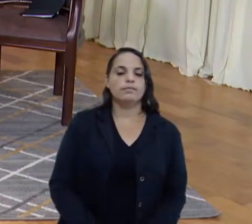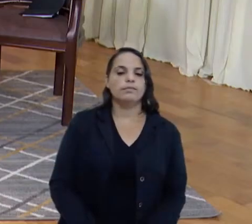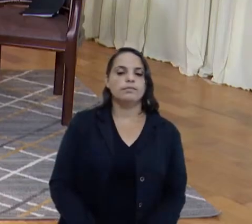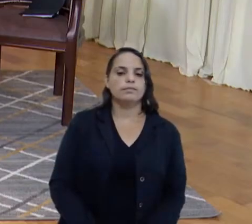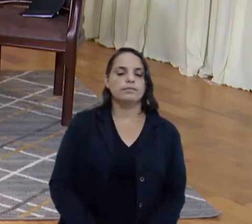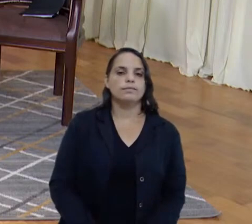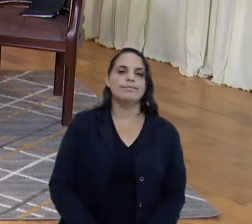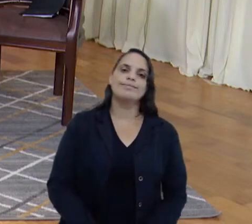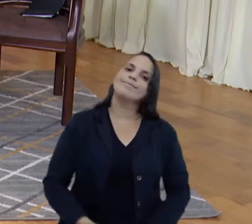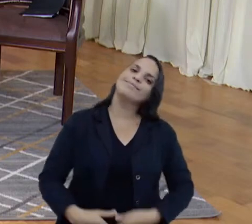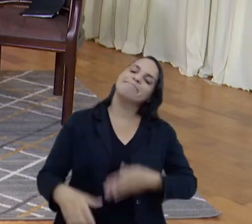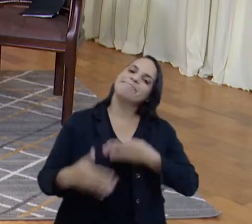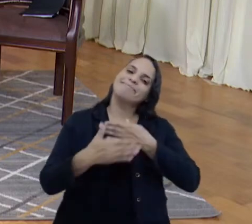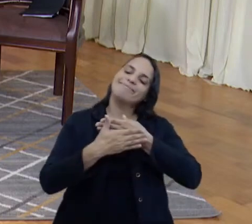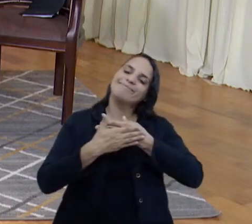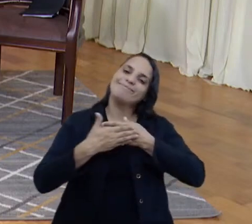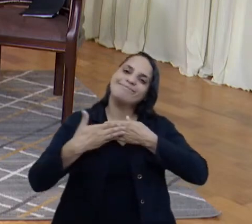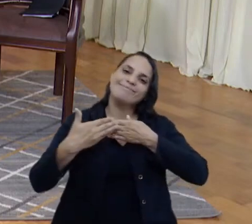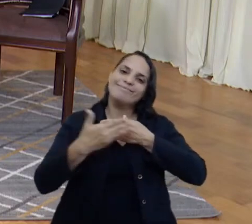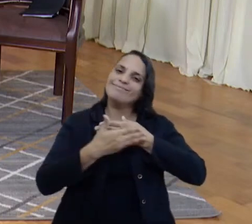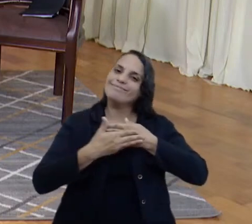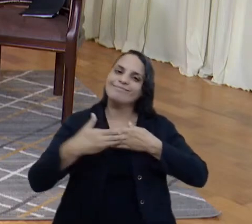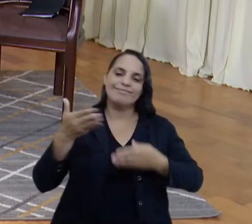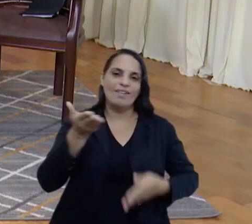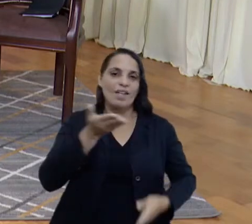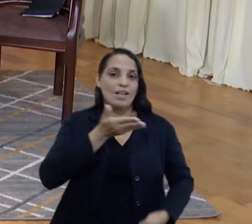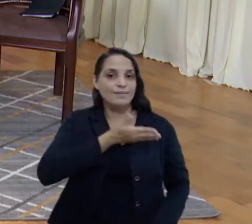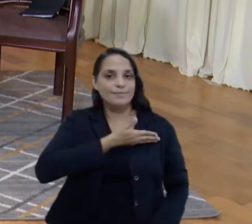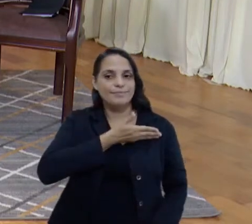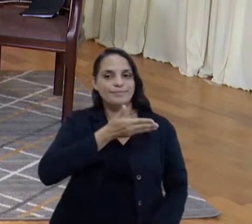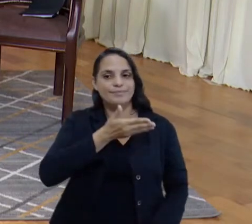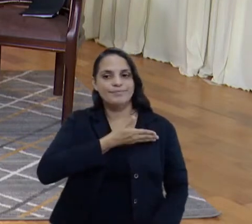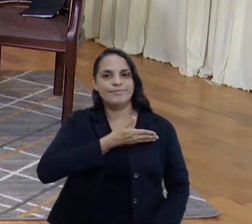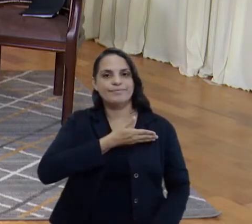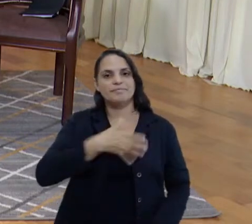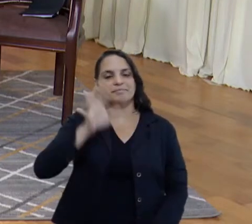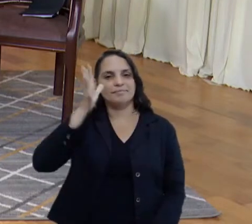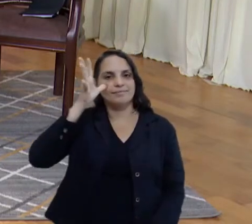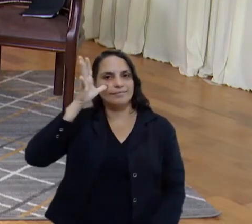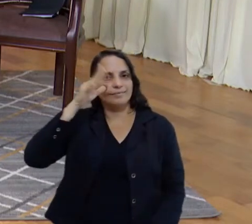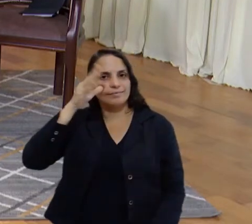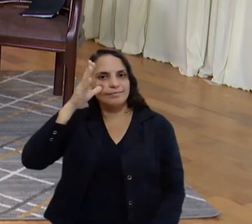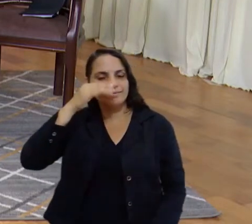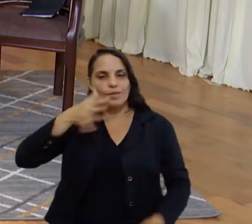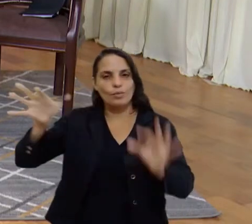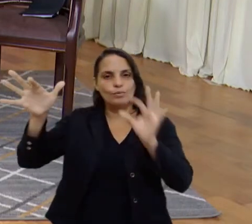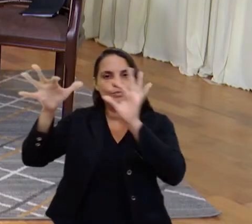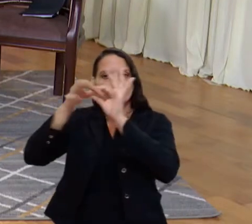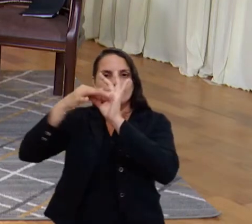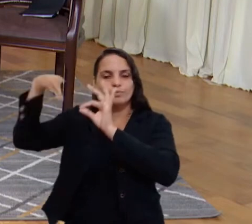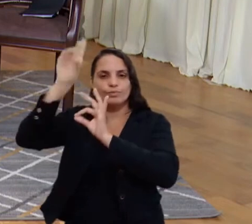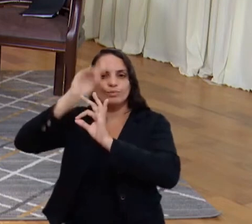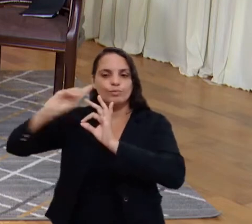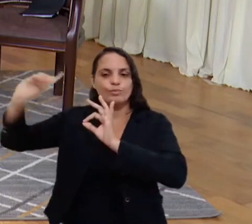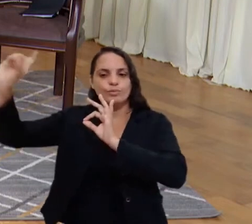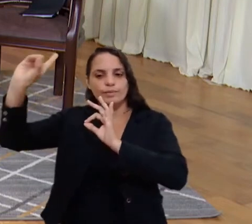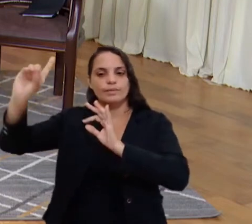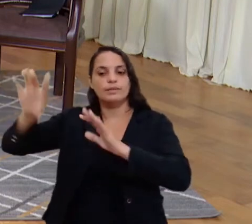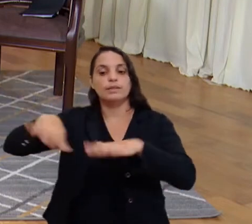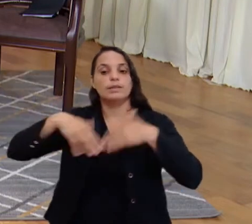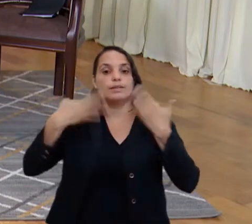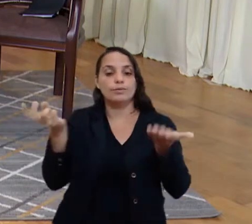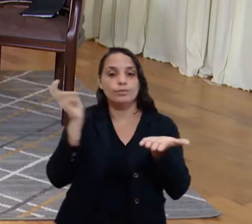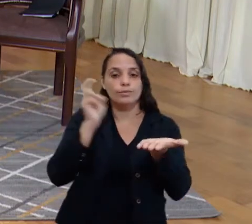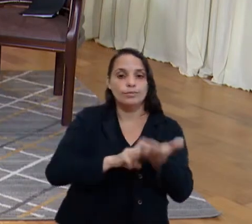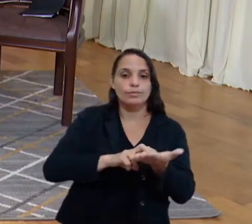Queridos irmãos, prezados internautas, todos que estão conectados com Deus através desse canal, pela manhã nós